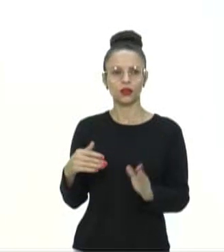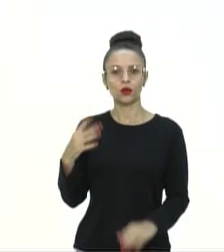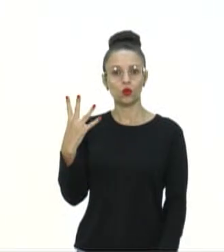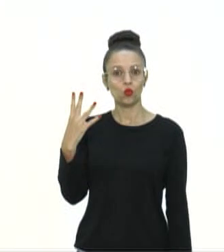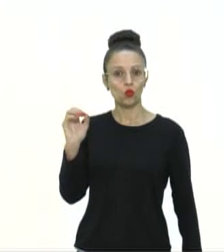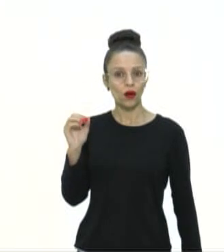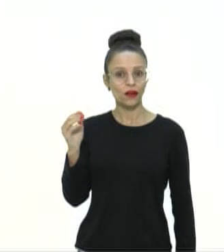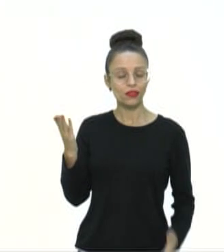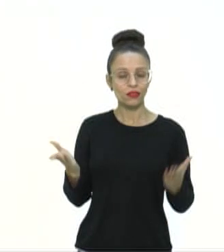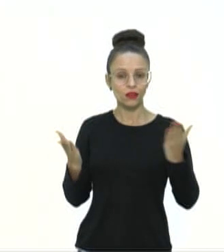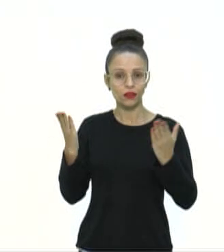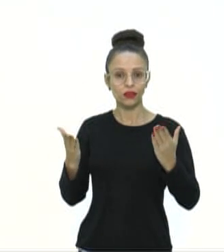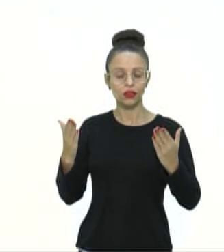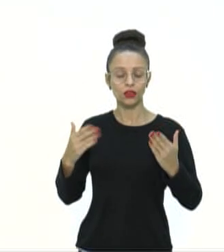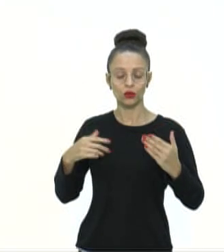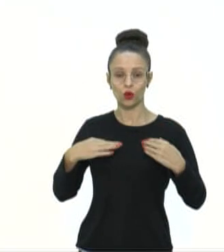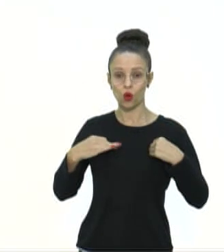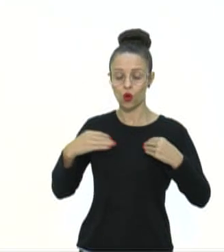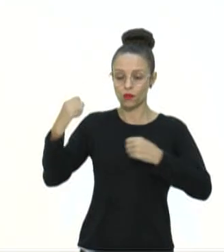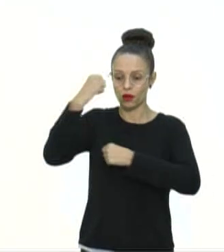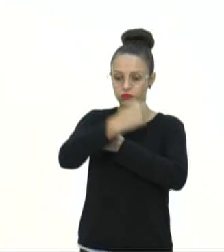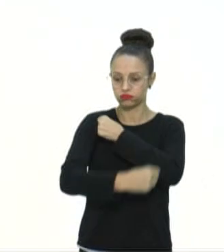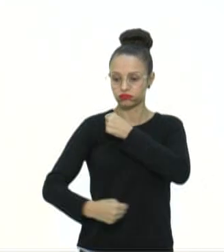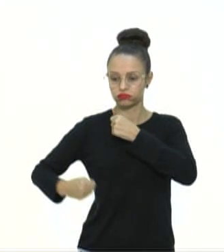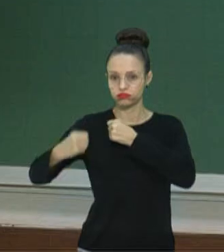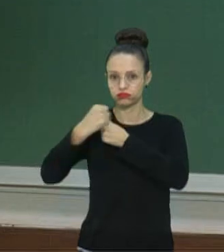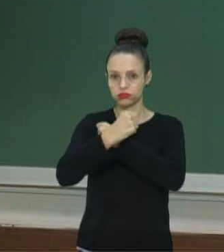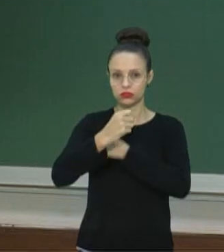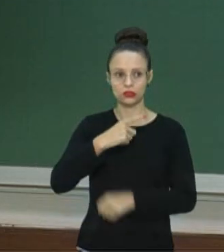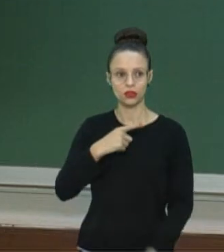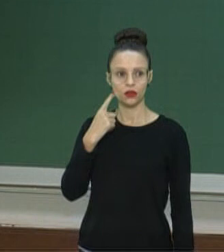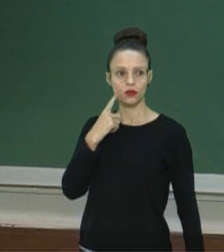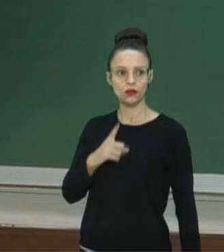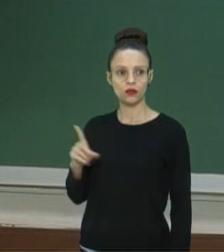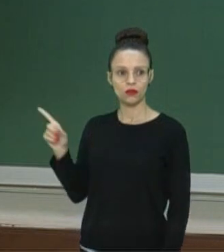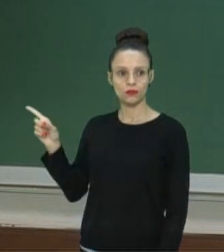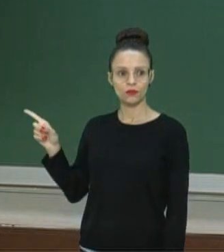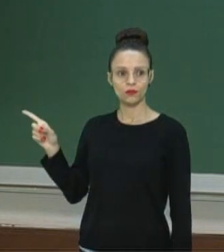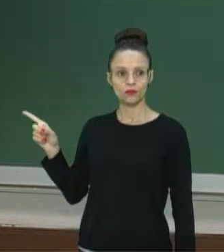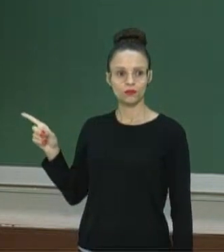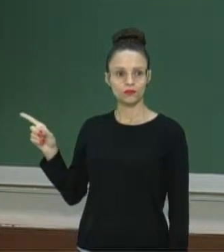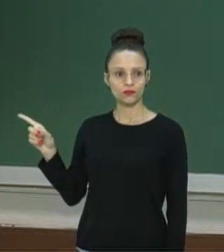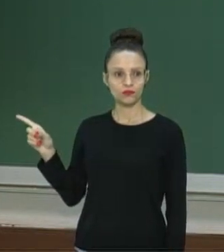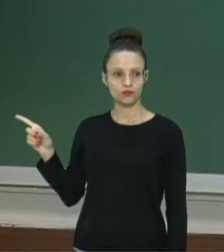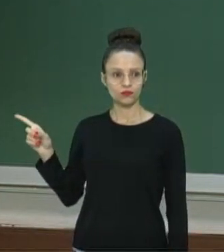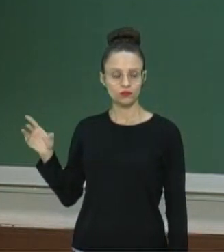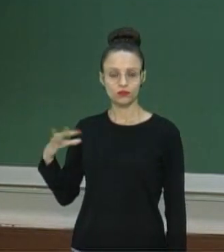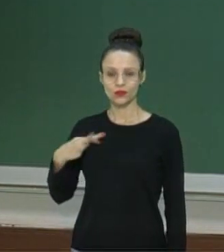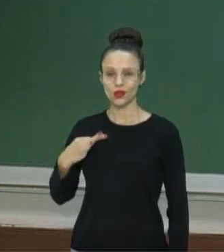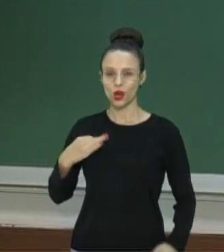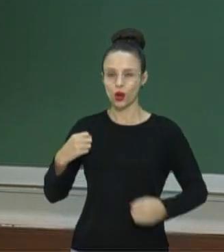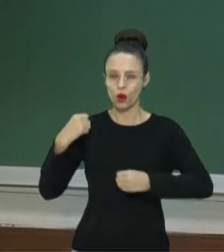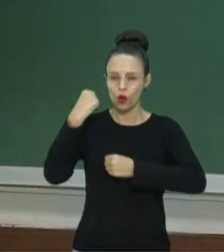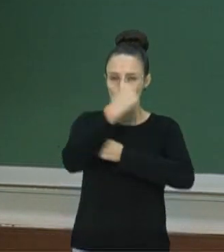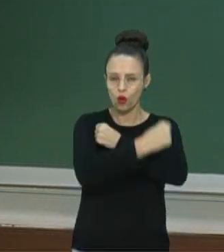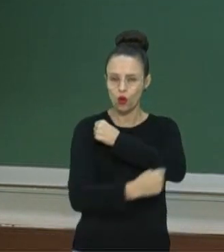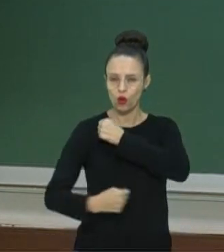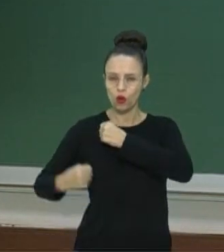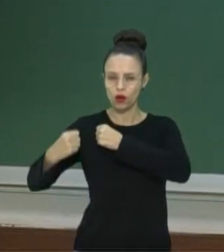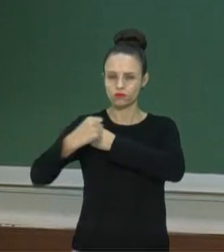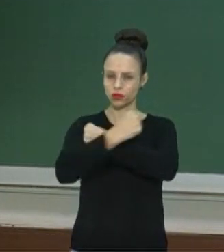cada armadura dessa teria. Então aqui vocês podem observar essa armadura de um